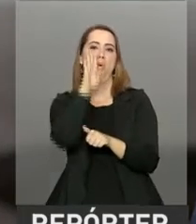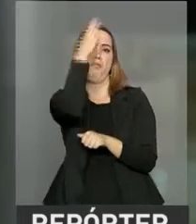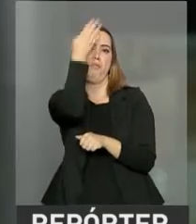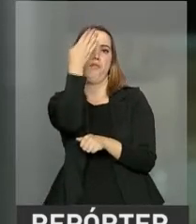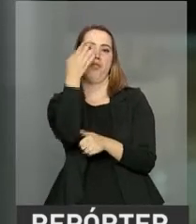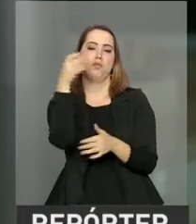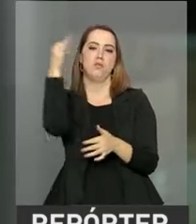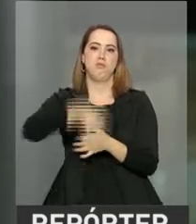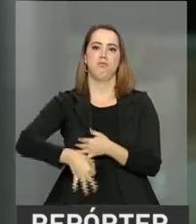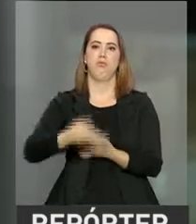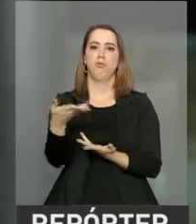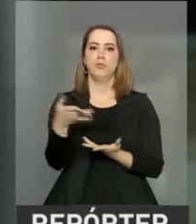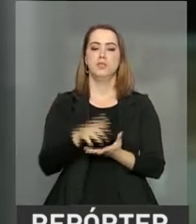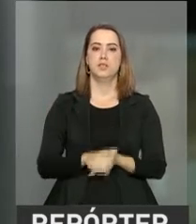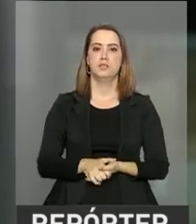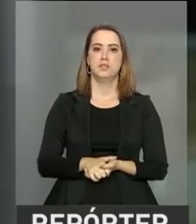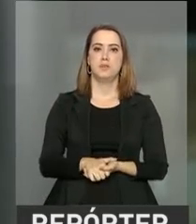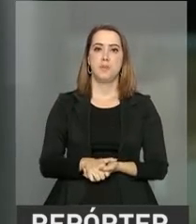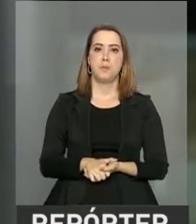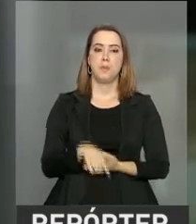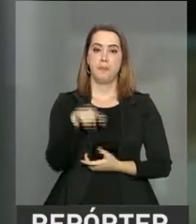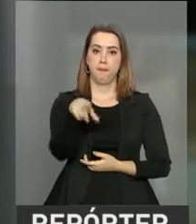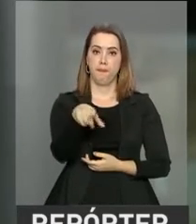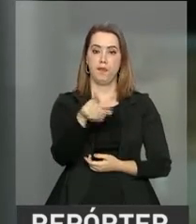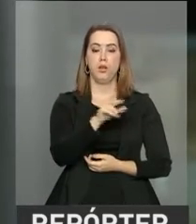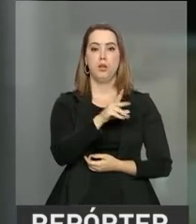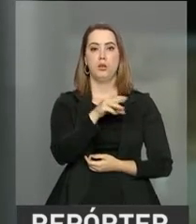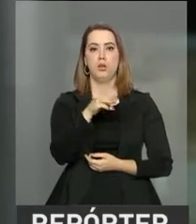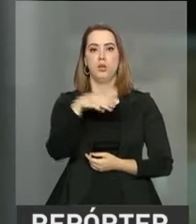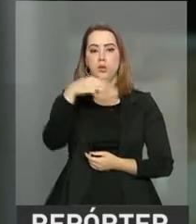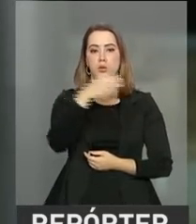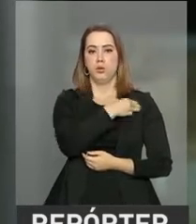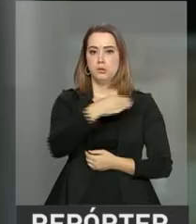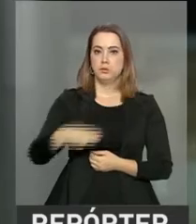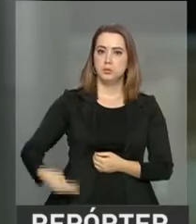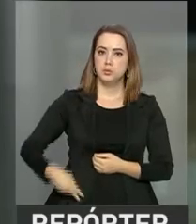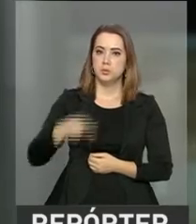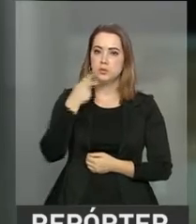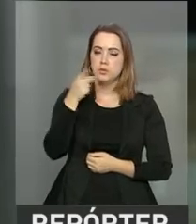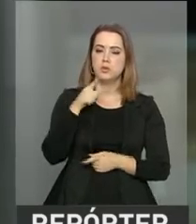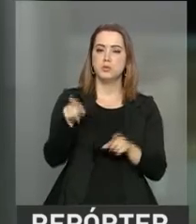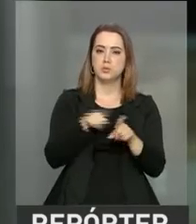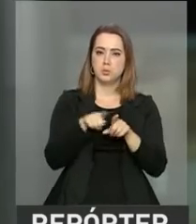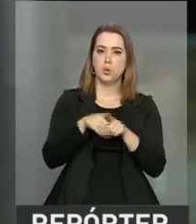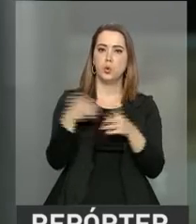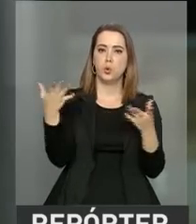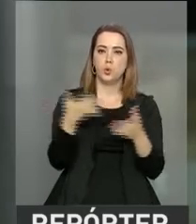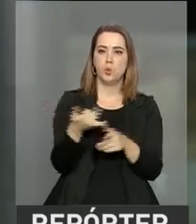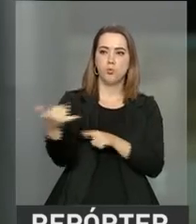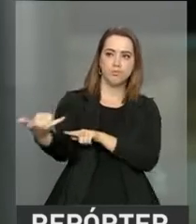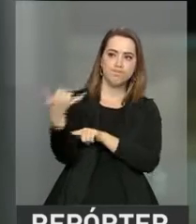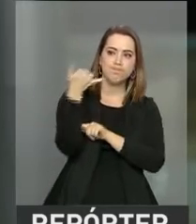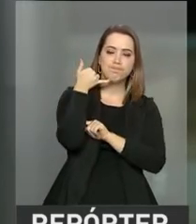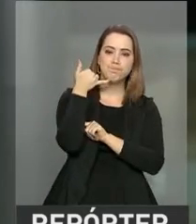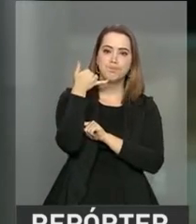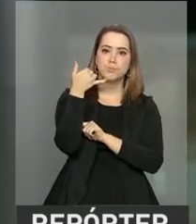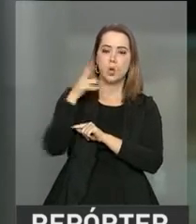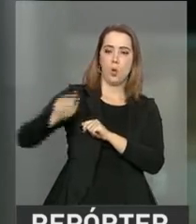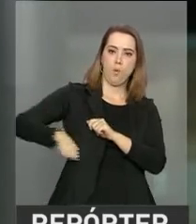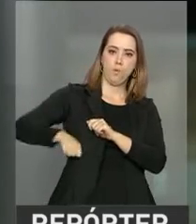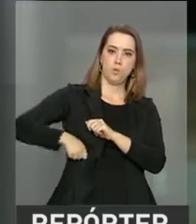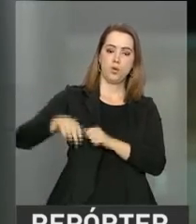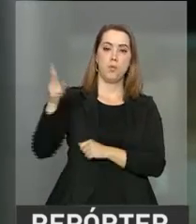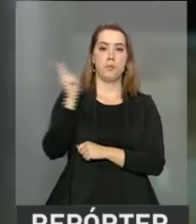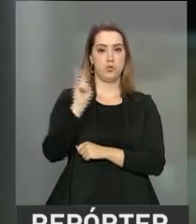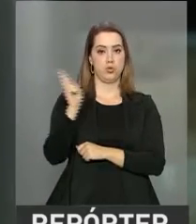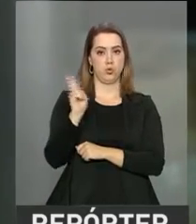completa. José Serra disse ainda que recebeu hoje a ligação do chanceler do Uruguai para esclarecer o que teria